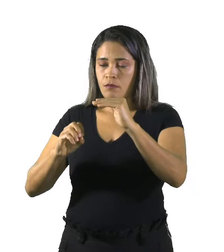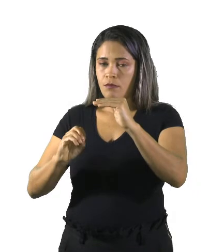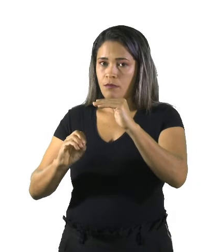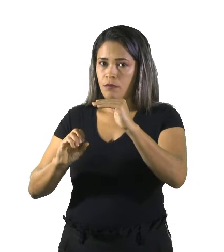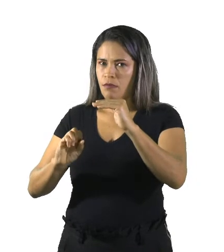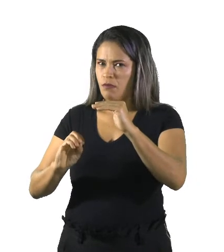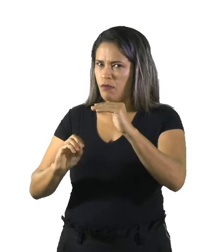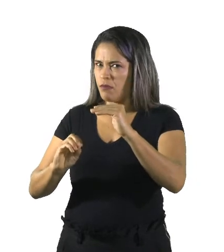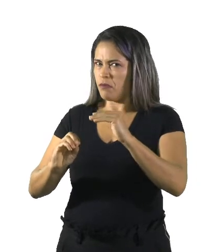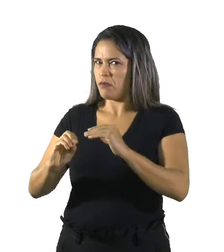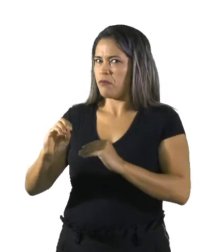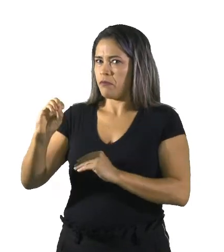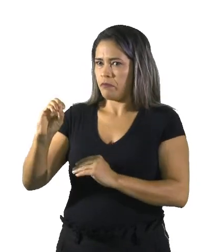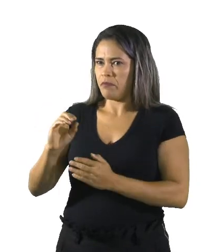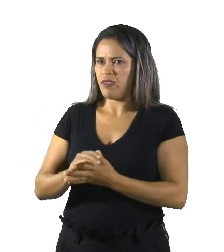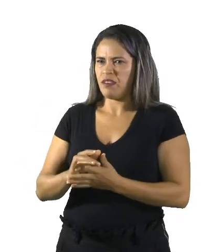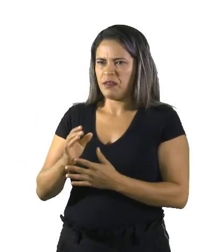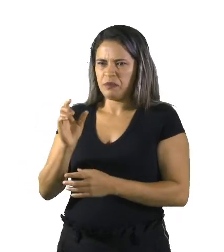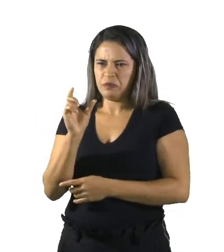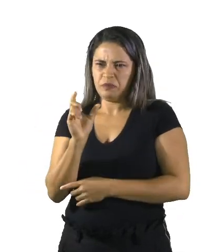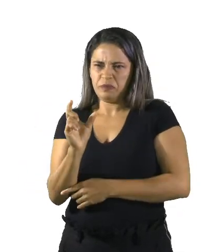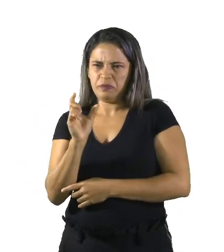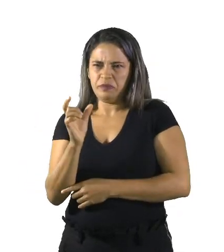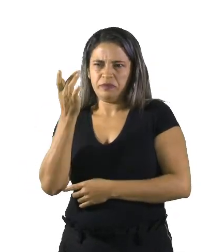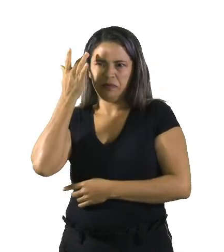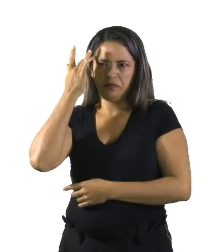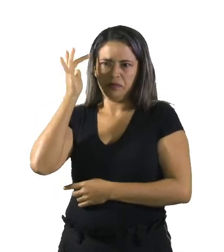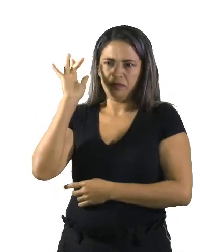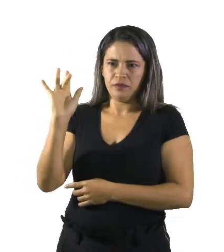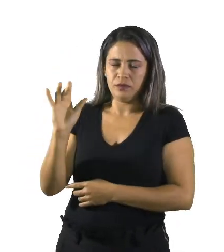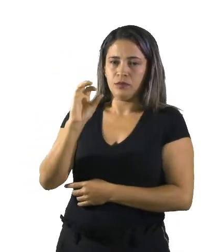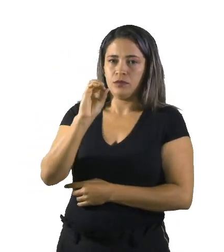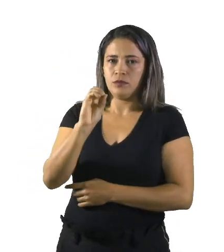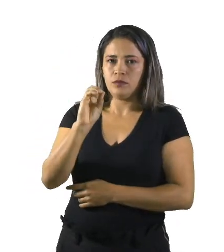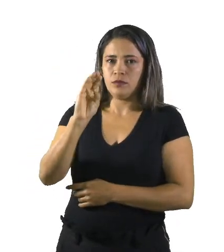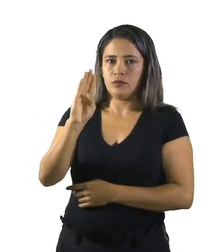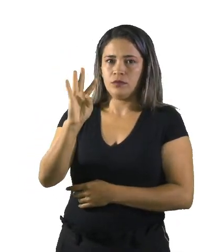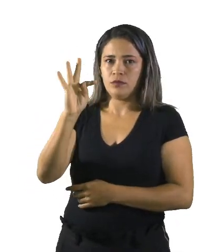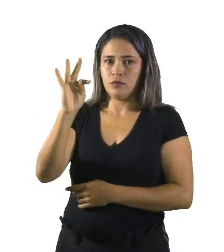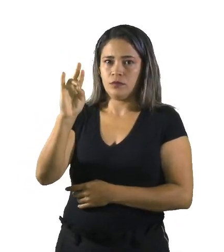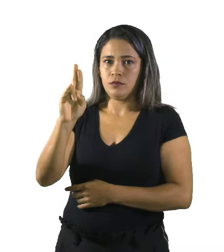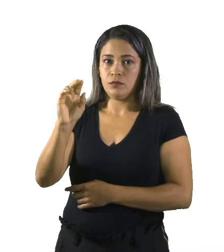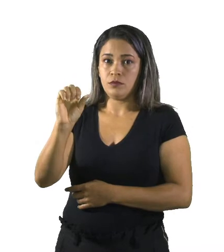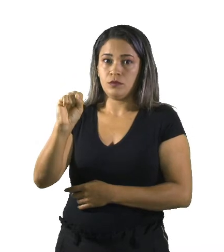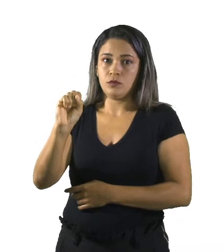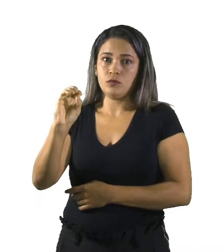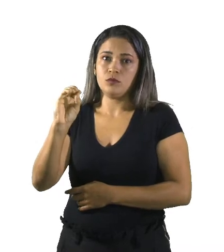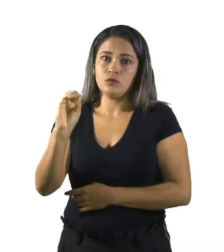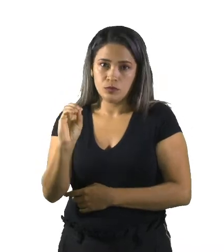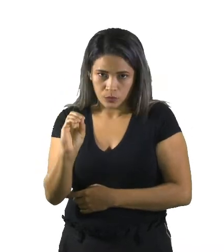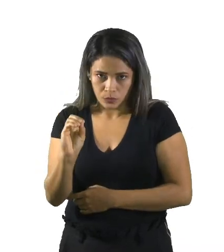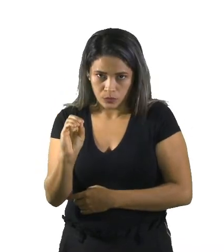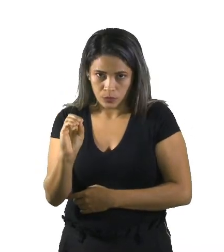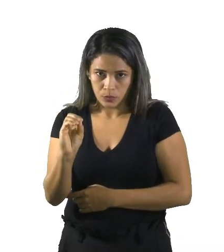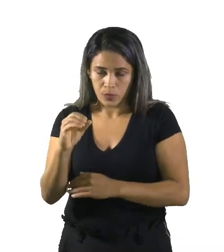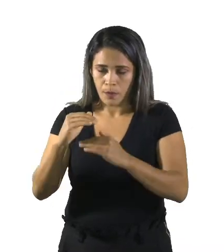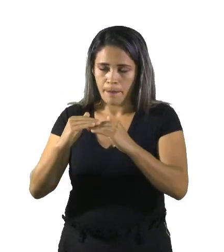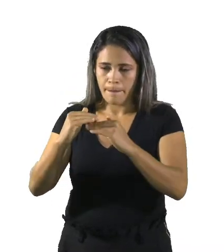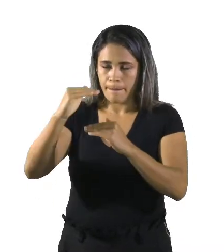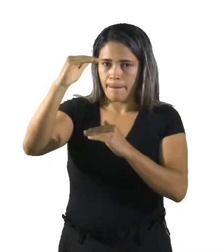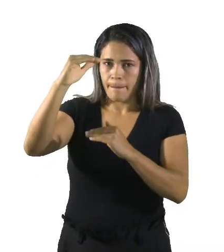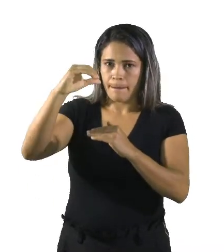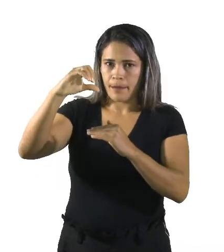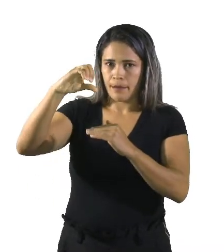palavra estranha. Sim, obtuso. Sempre que ouvirem essa palavra, eu compreendo. É um ângulo que mede mais do que